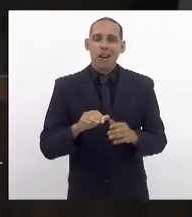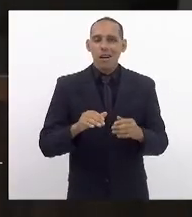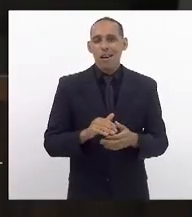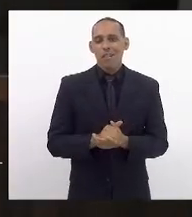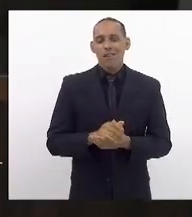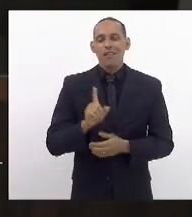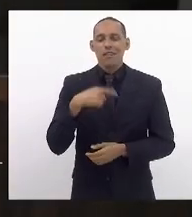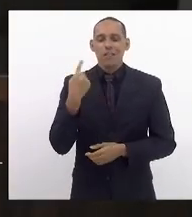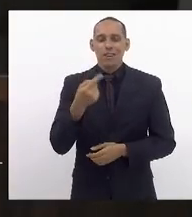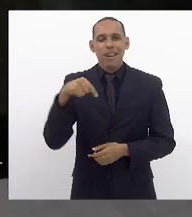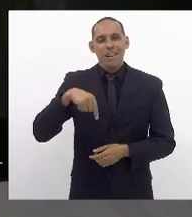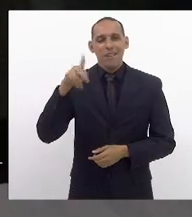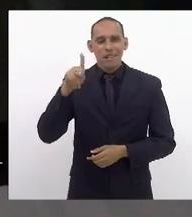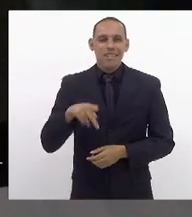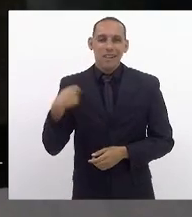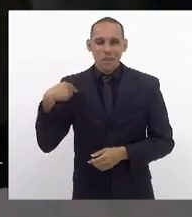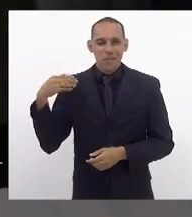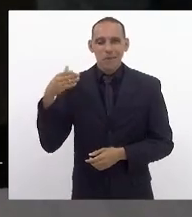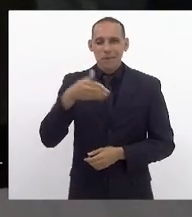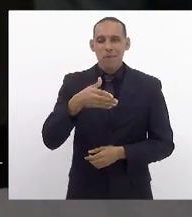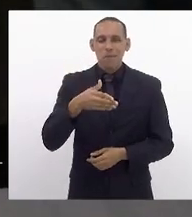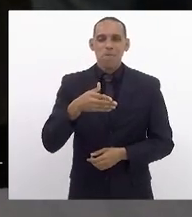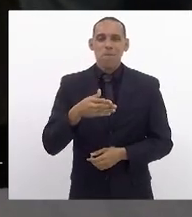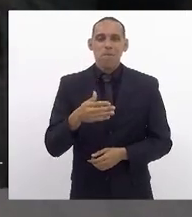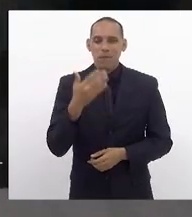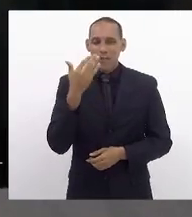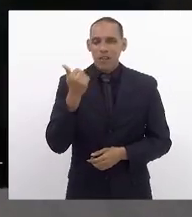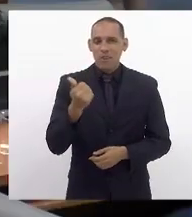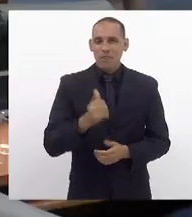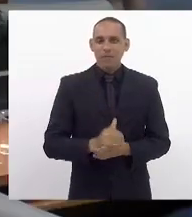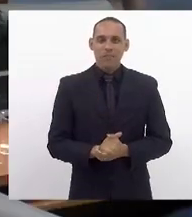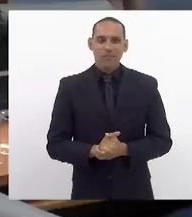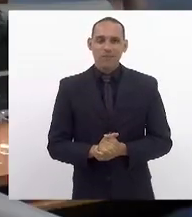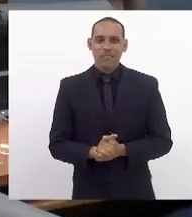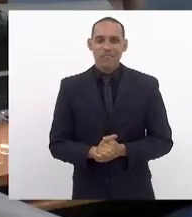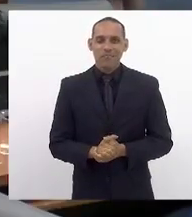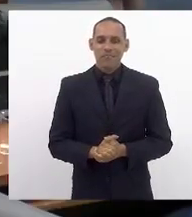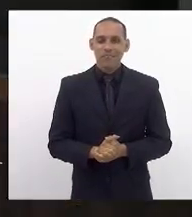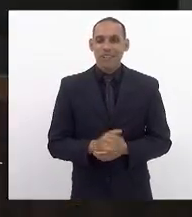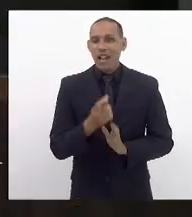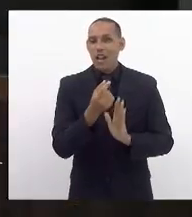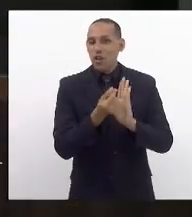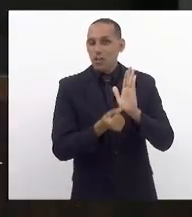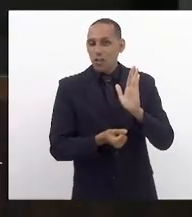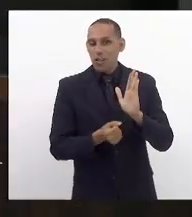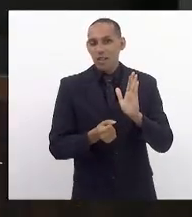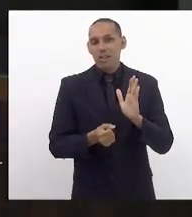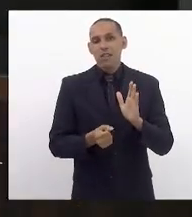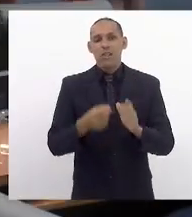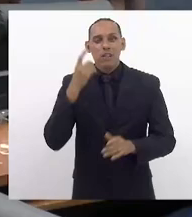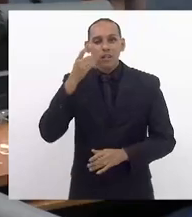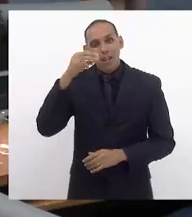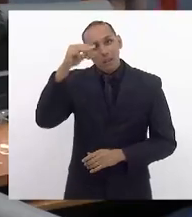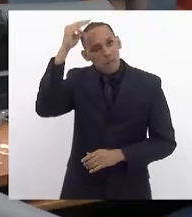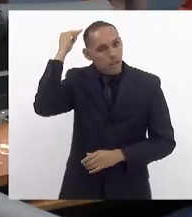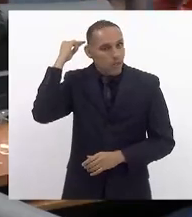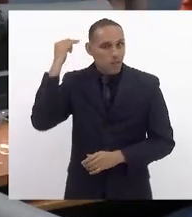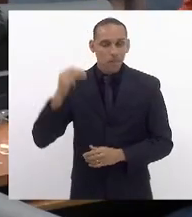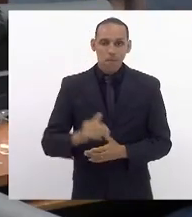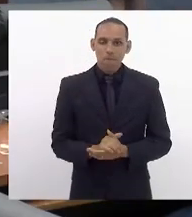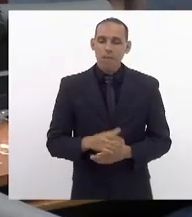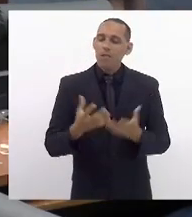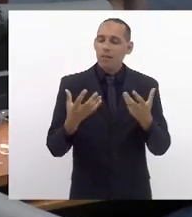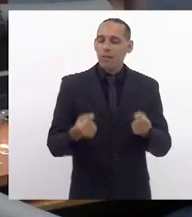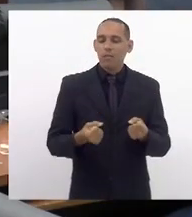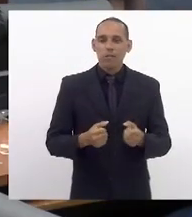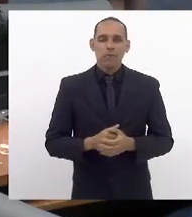estar conosco aqui na presidência. Já estou indo ao seu chamado. Pela Comissão de Orçamento, deputado Márcio Pacheco.